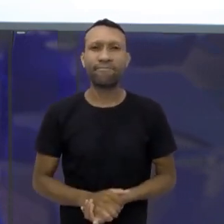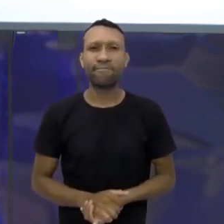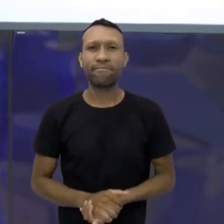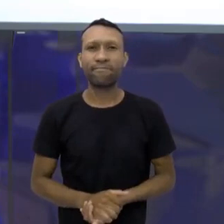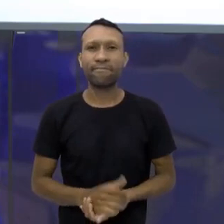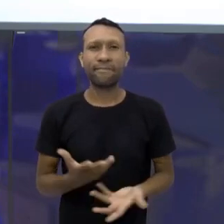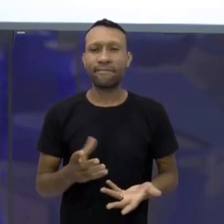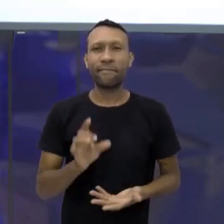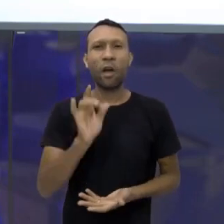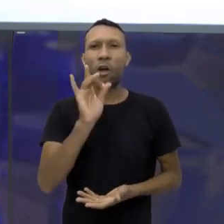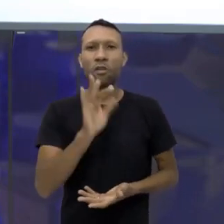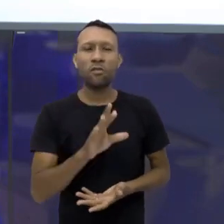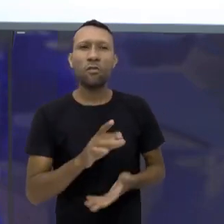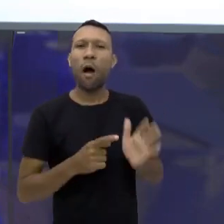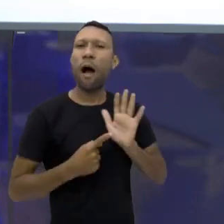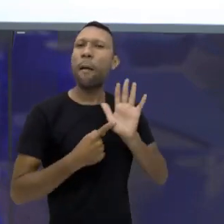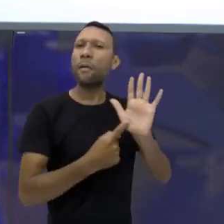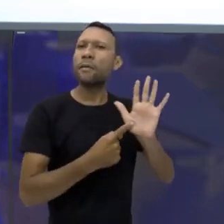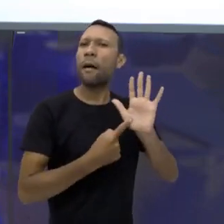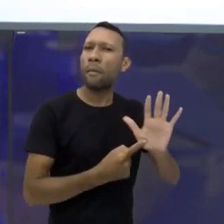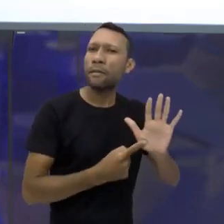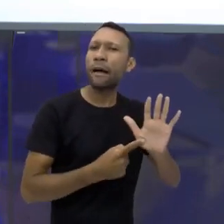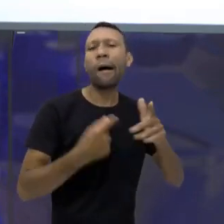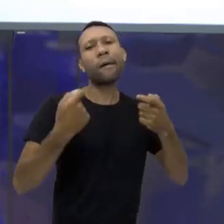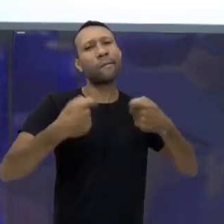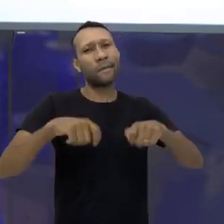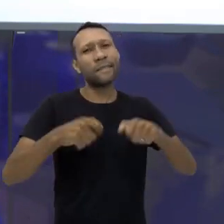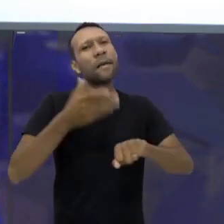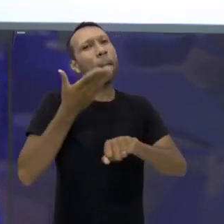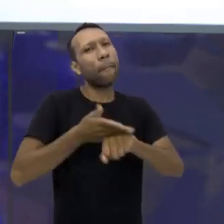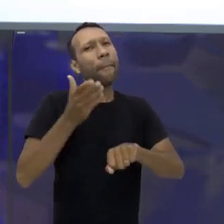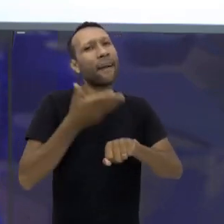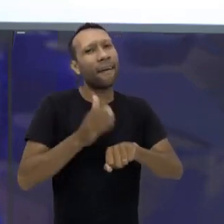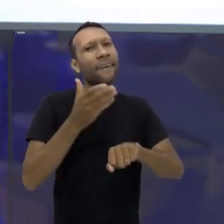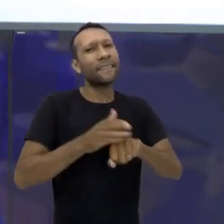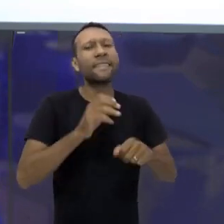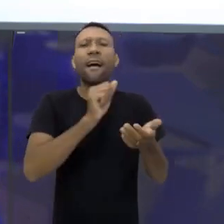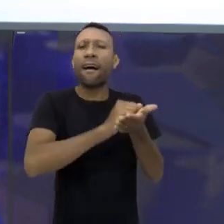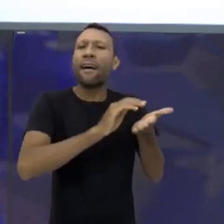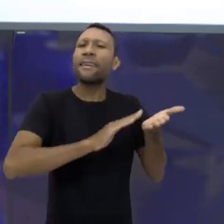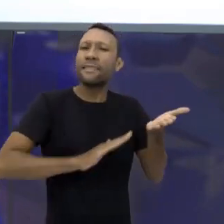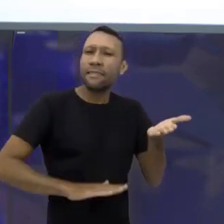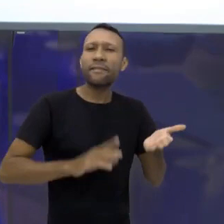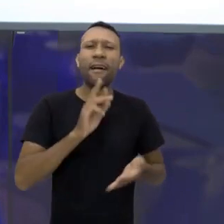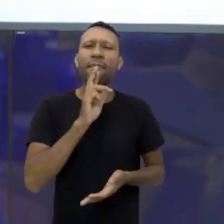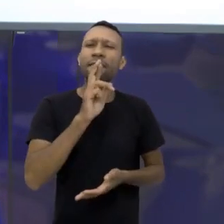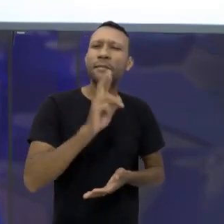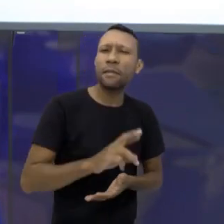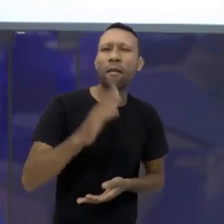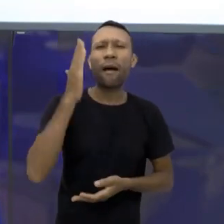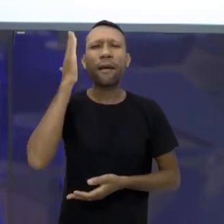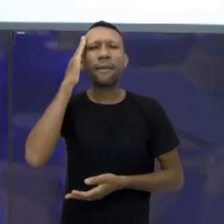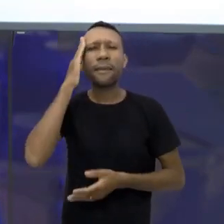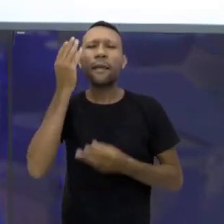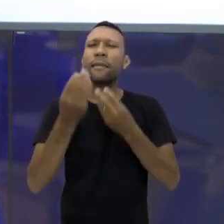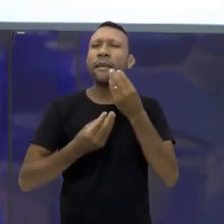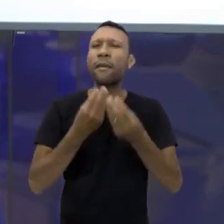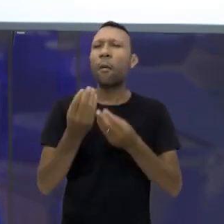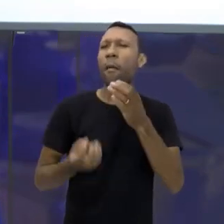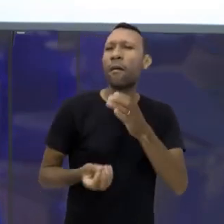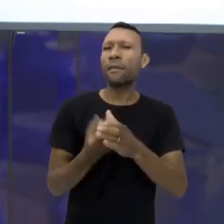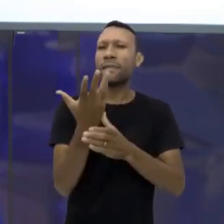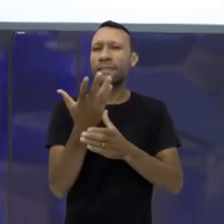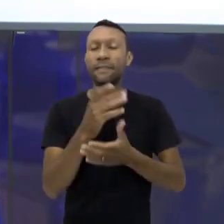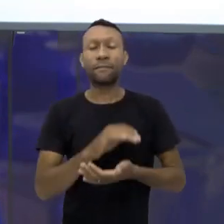certo? Não basta apenas apresentar o conteúdo, mas é preciso também que nós possamos trabalhar um pouquinho, né, entender um pouquinho como tudo isso se deu.